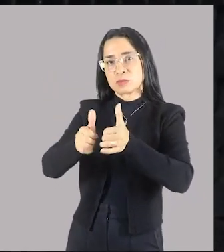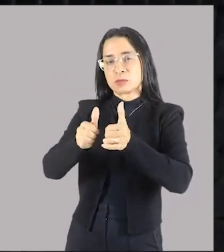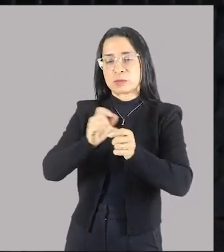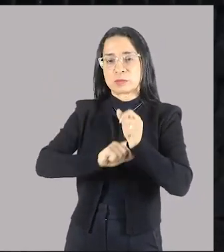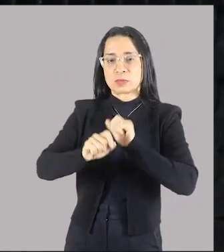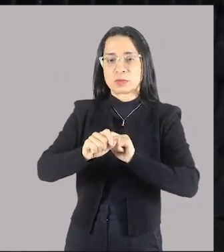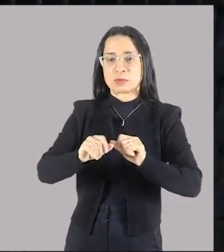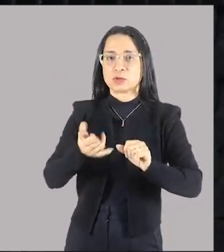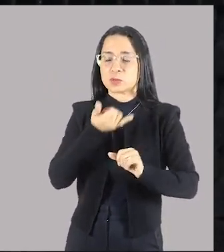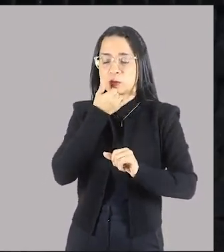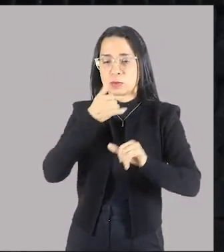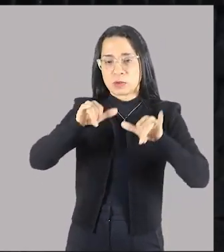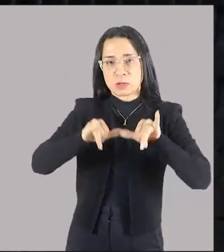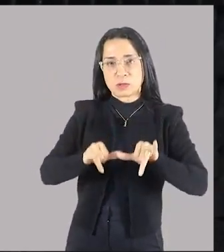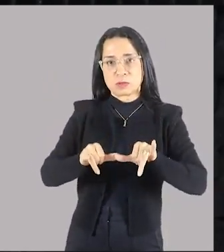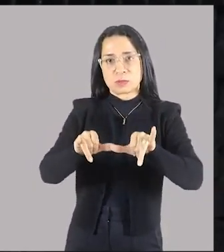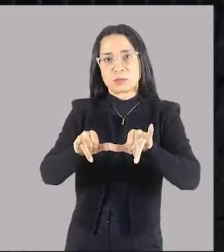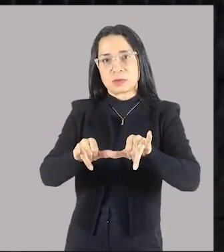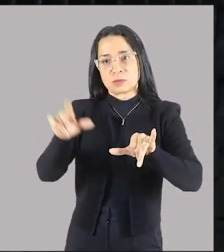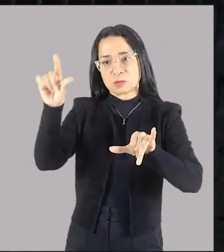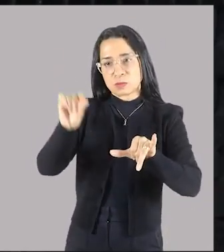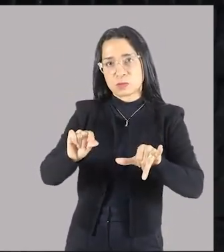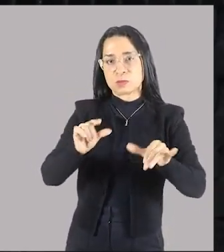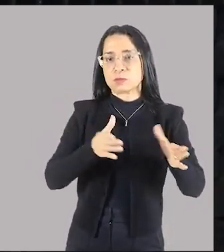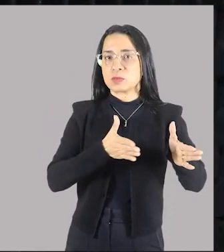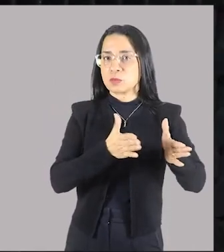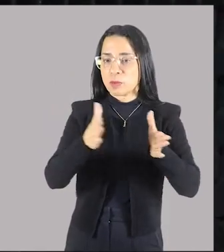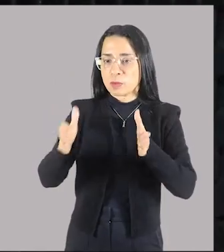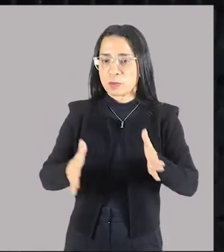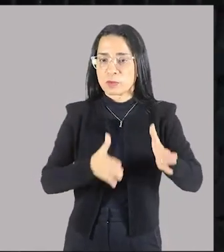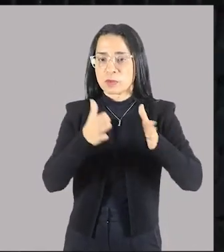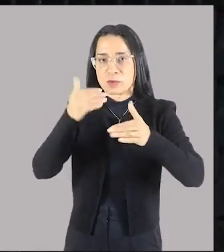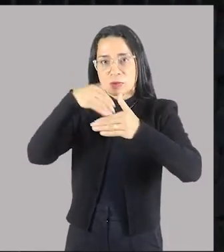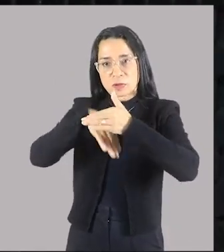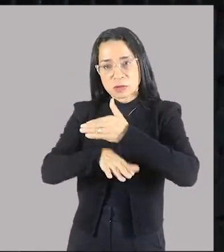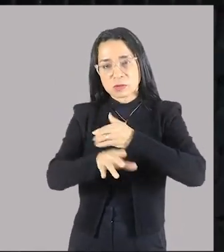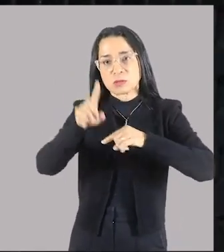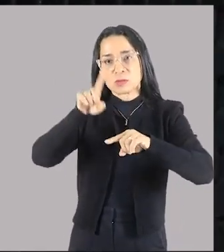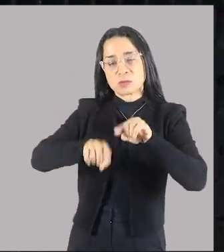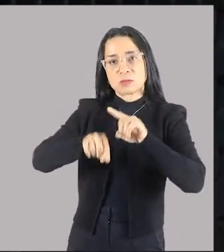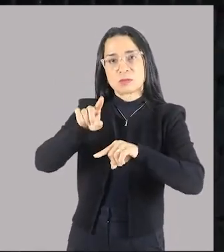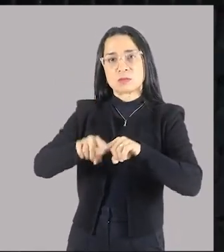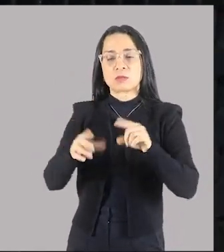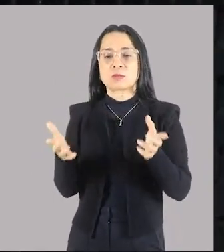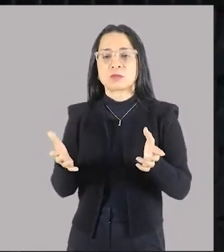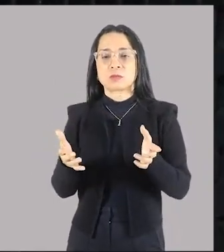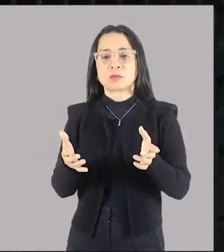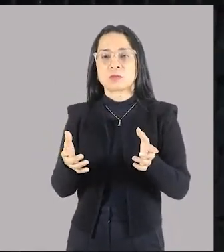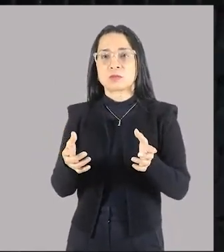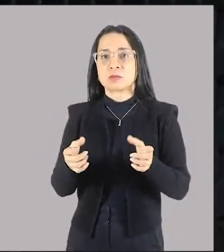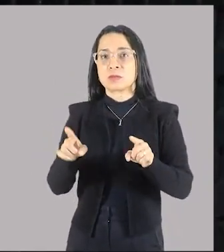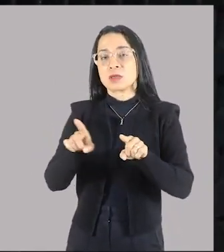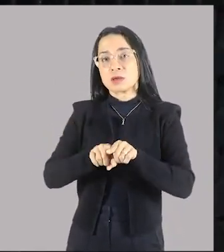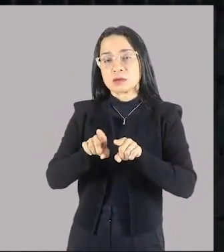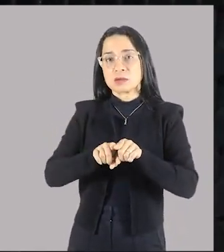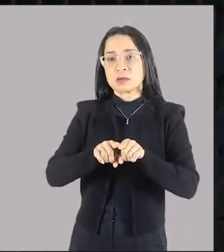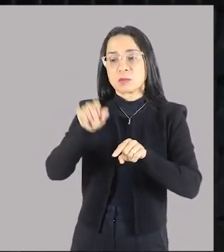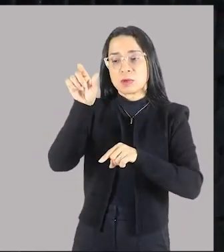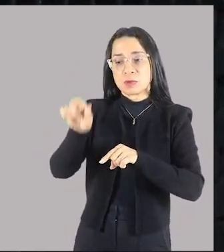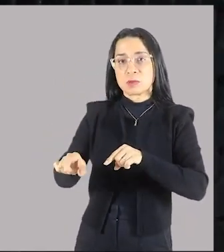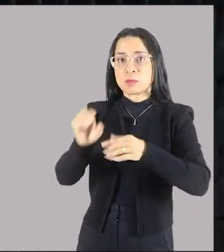diminuíam a produção, escondiam os produtos, além dos pequenos e médios comerciantes,